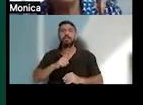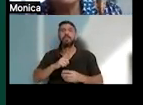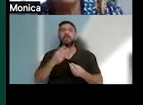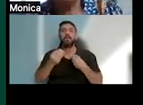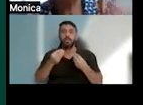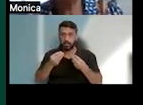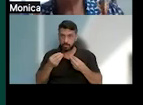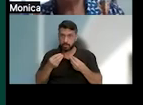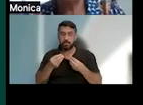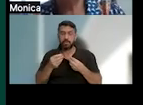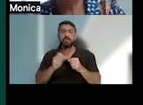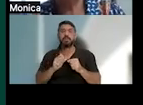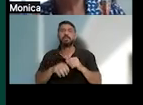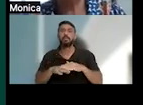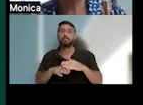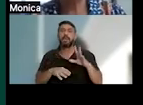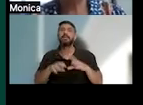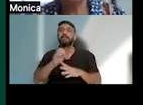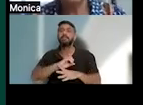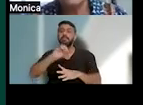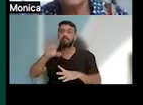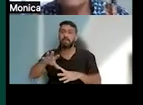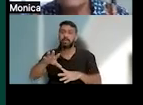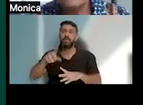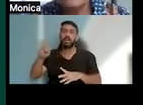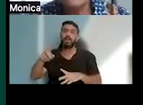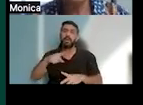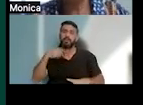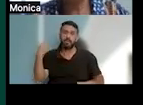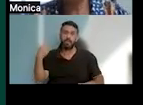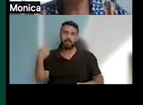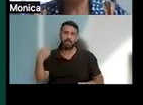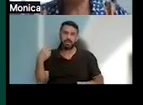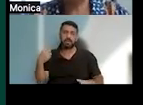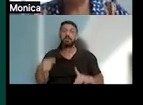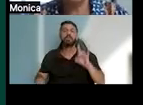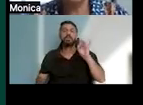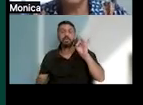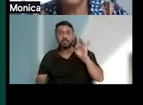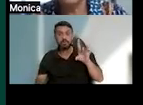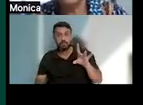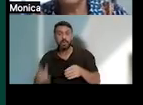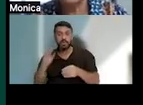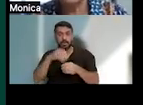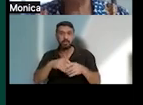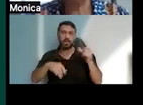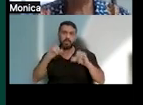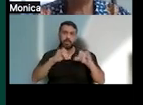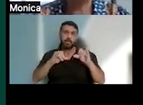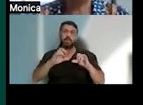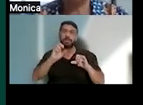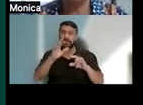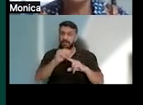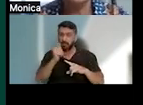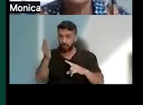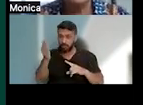vaza para o meio ambiente, ela morra, que só possa ser cultivada no laboratório. Então, tem toda